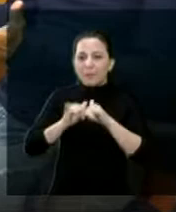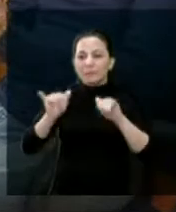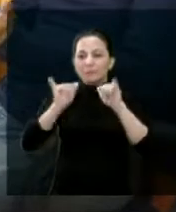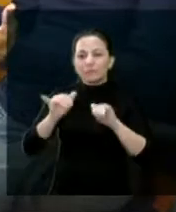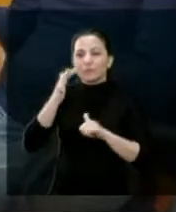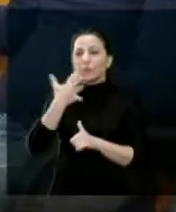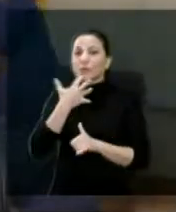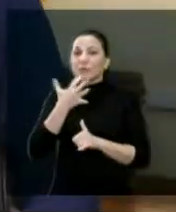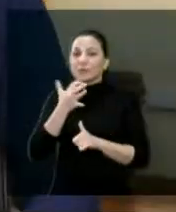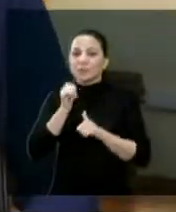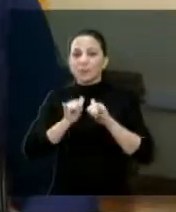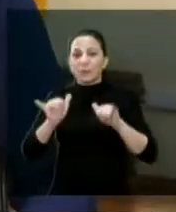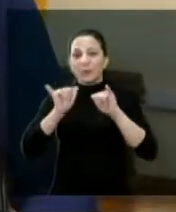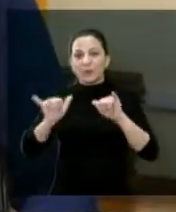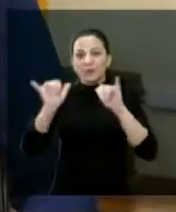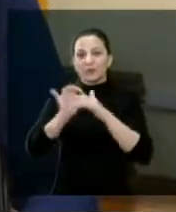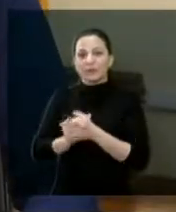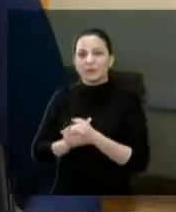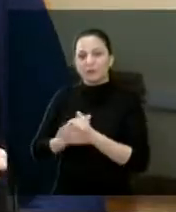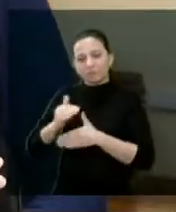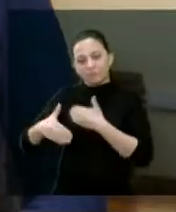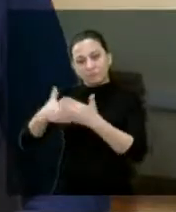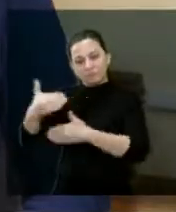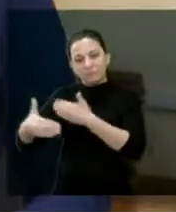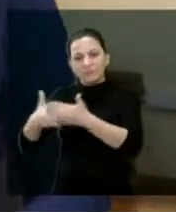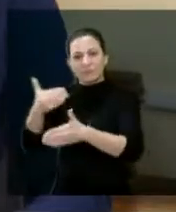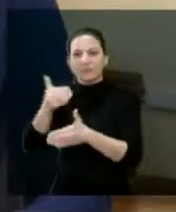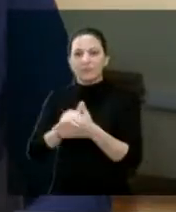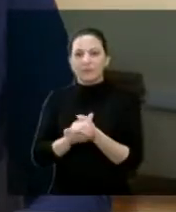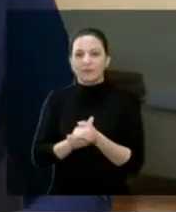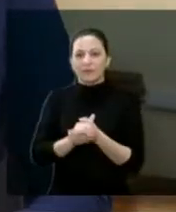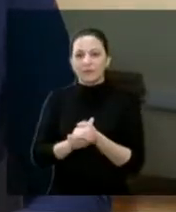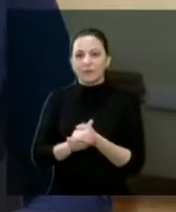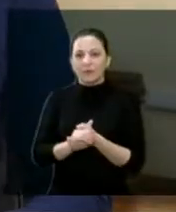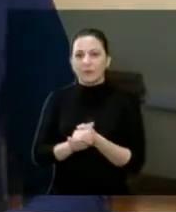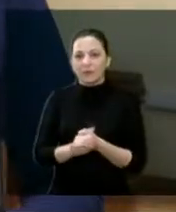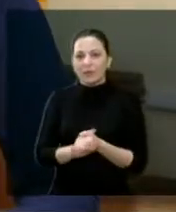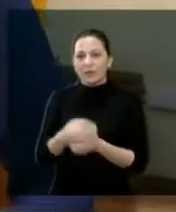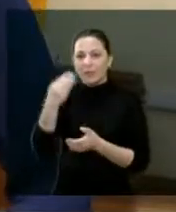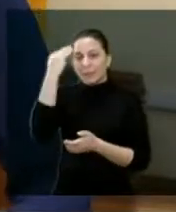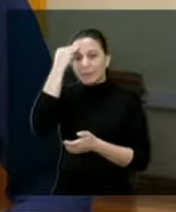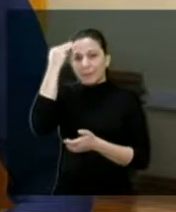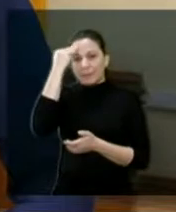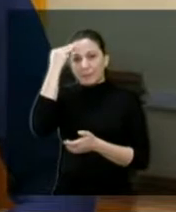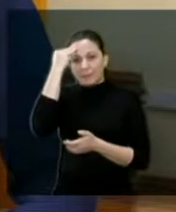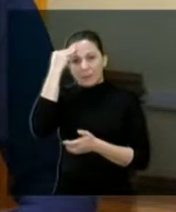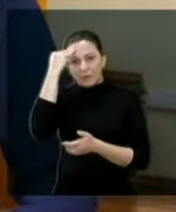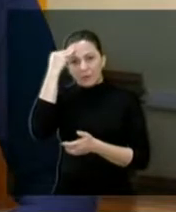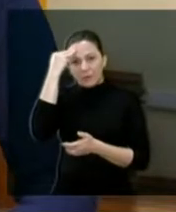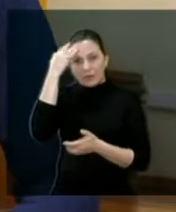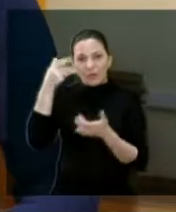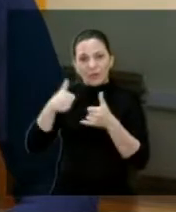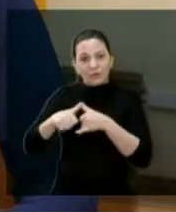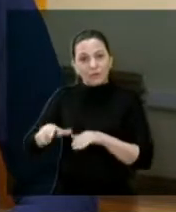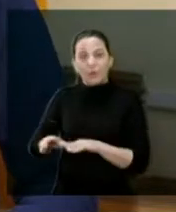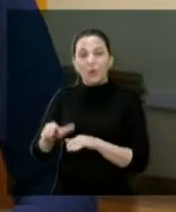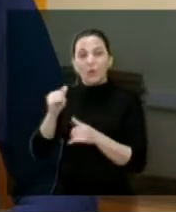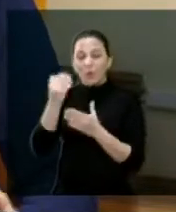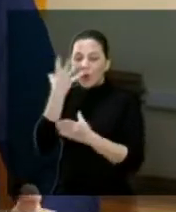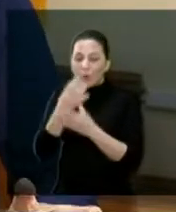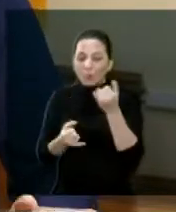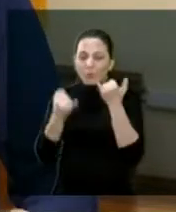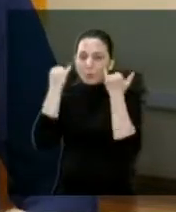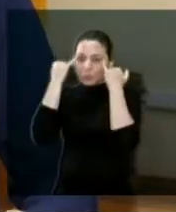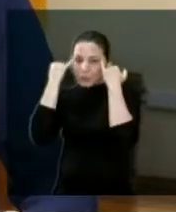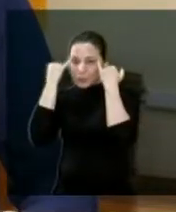hora eu falei, olha, pegou. E aí foi por muito tempo, entende? Então, ele marcou bastante esse japonesinho. Só